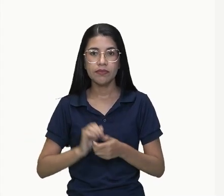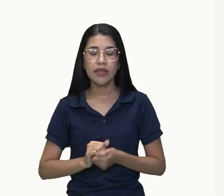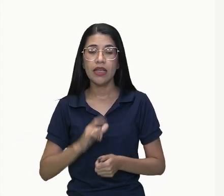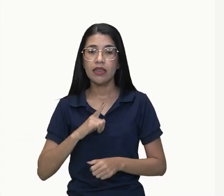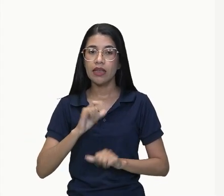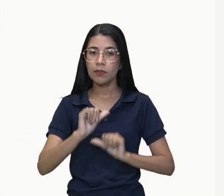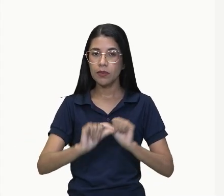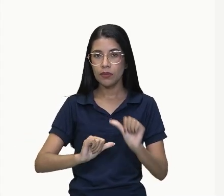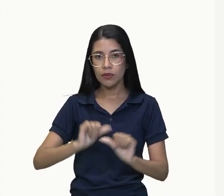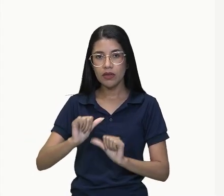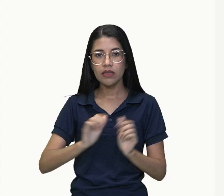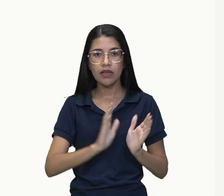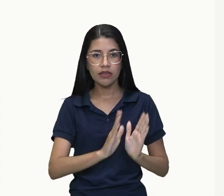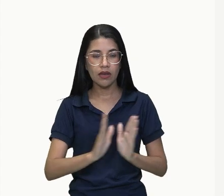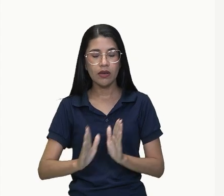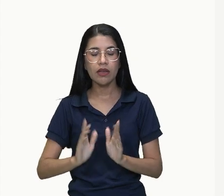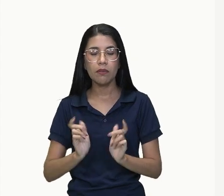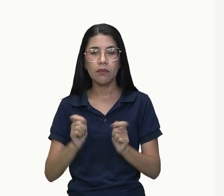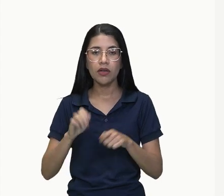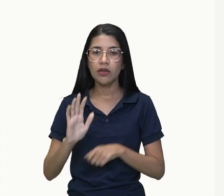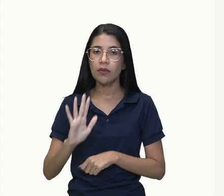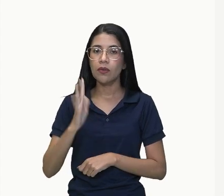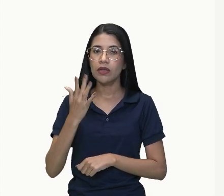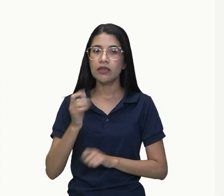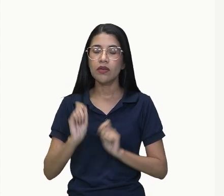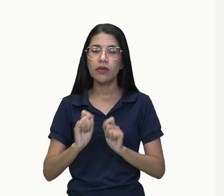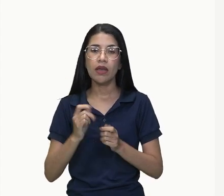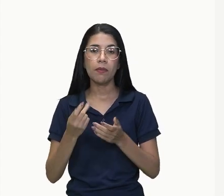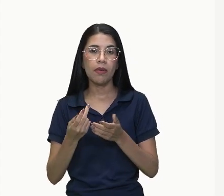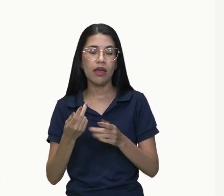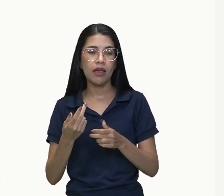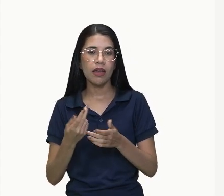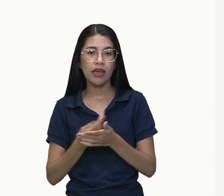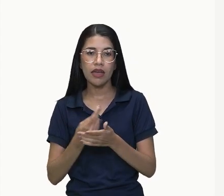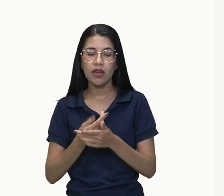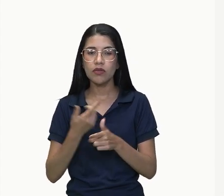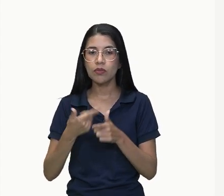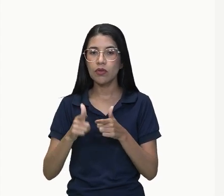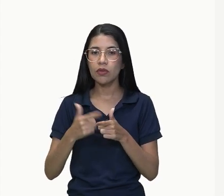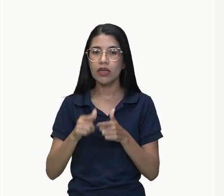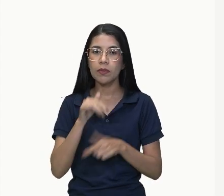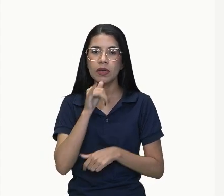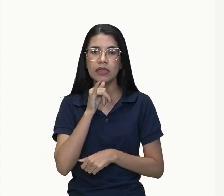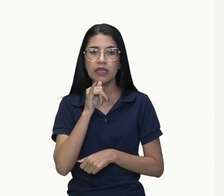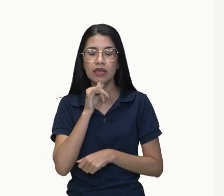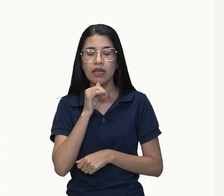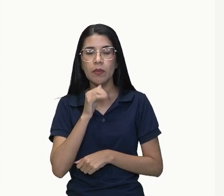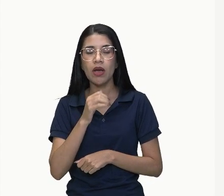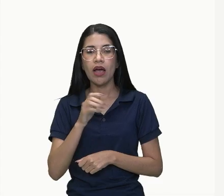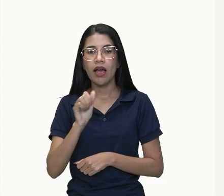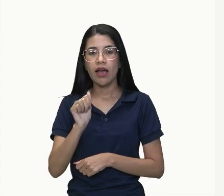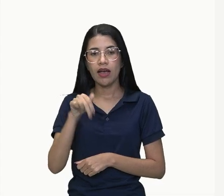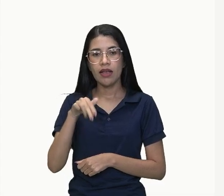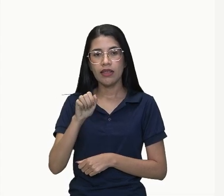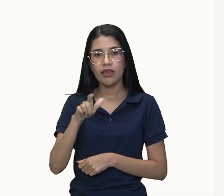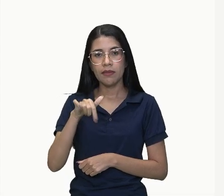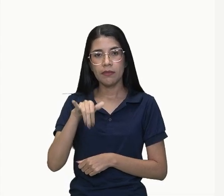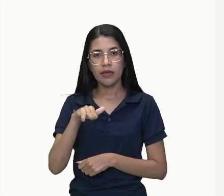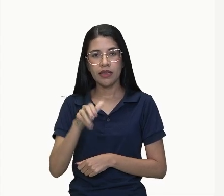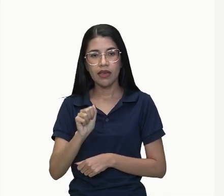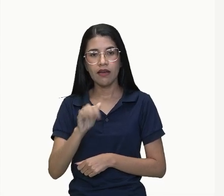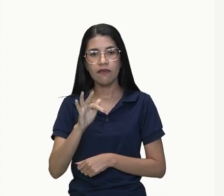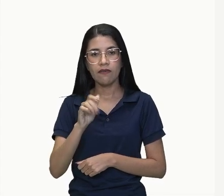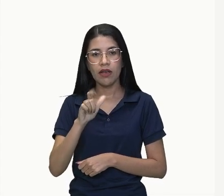Alterações nessa sequência podem causar disfunções, como na anemia falciforme,